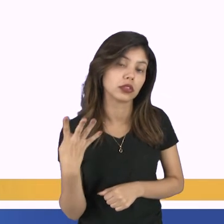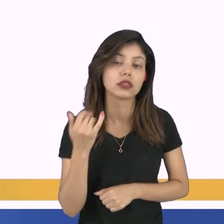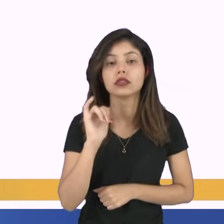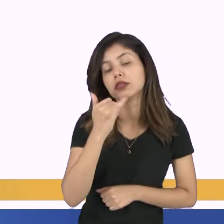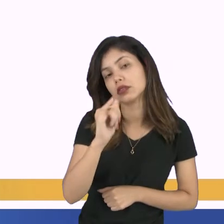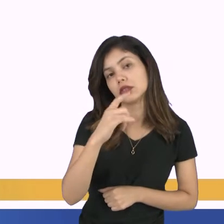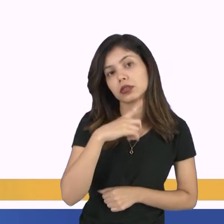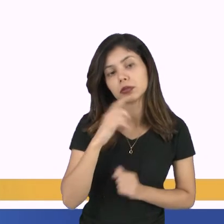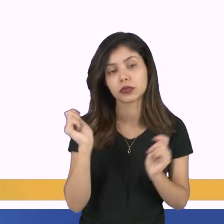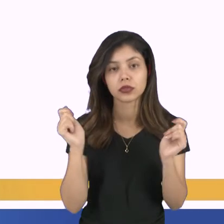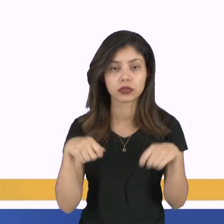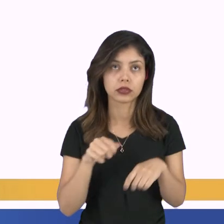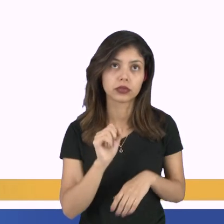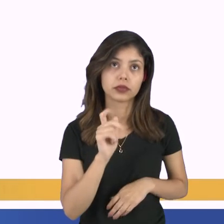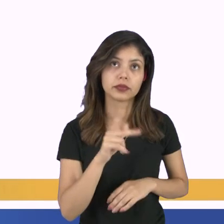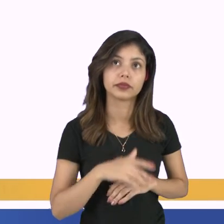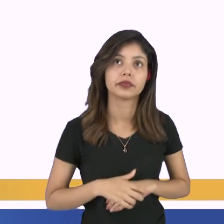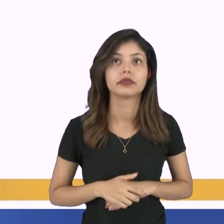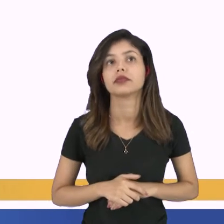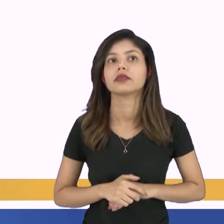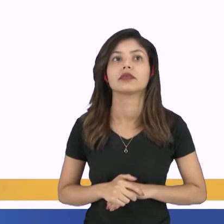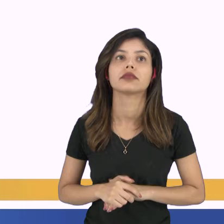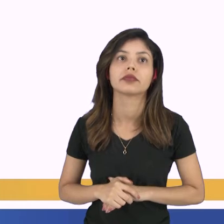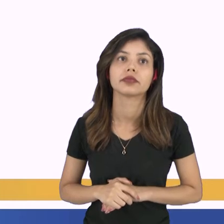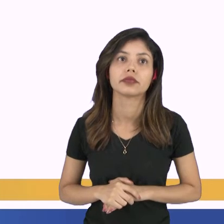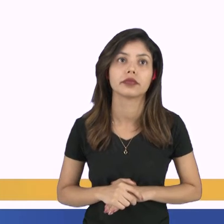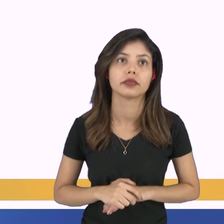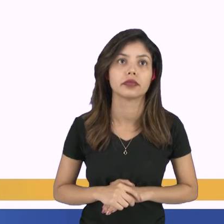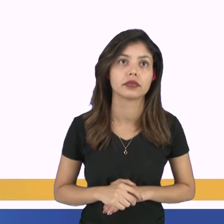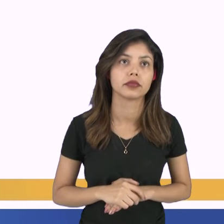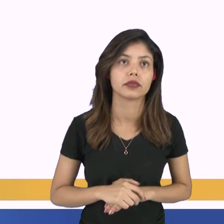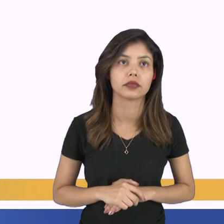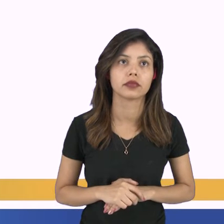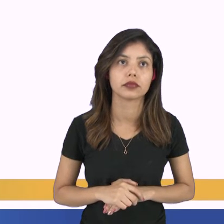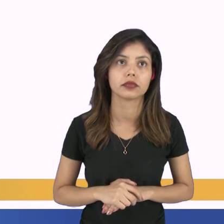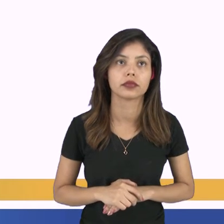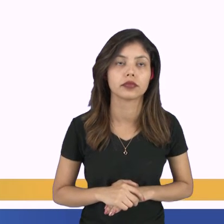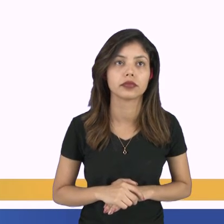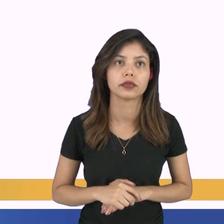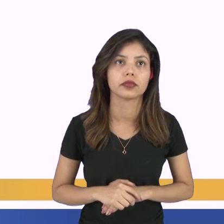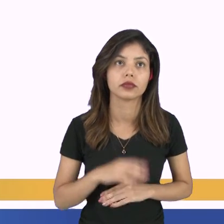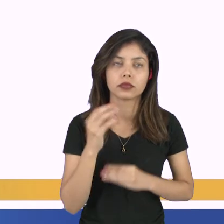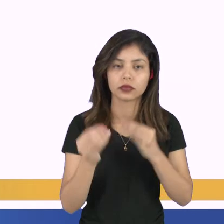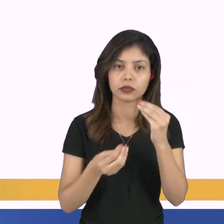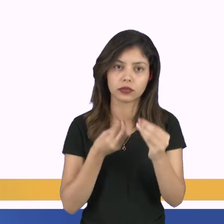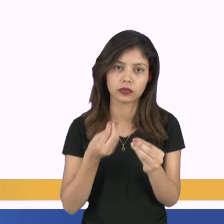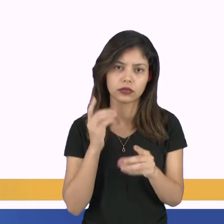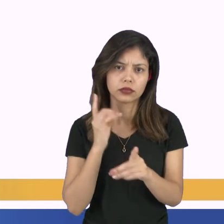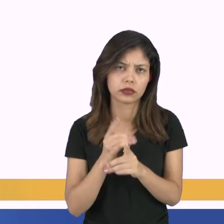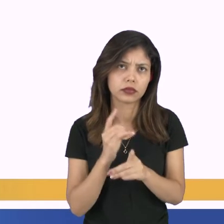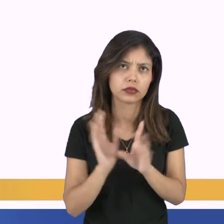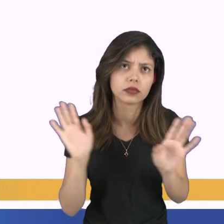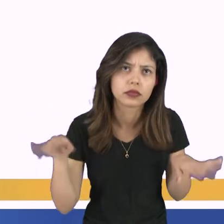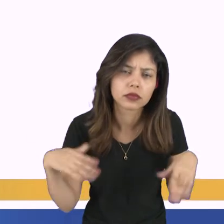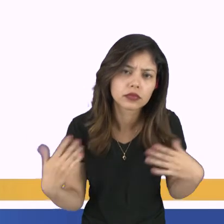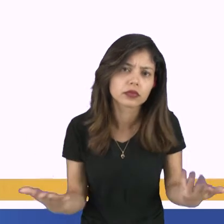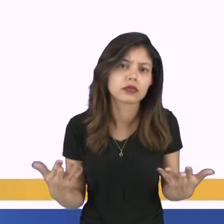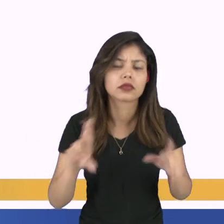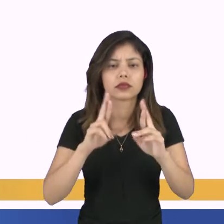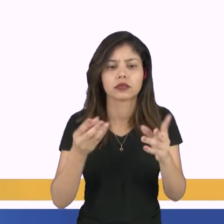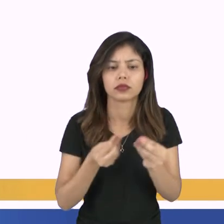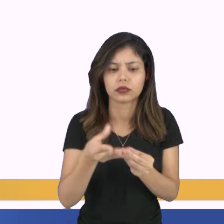de elétrons que ele possui, ok? Então, a gente vai identificar aqui. Como que a gente vai identificar, então, professora, qual é